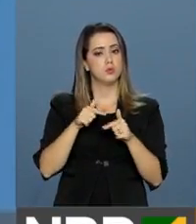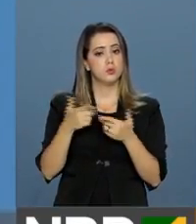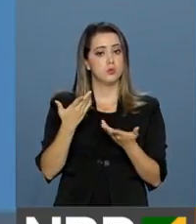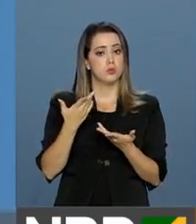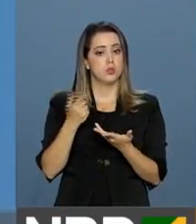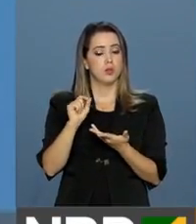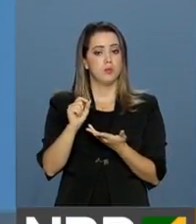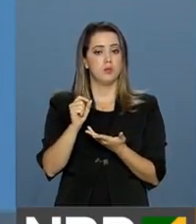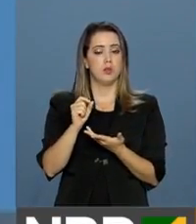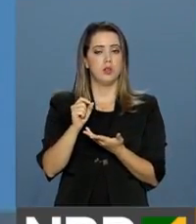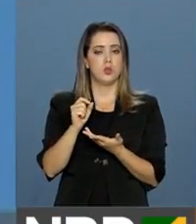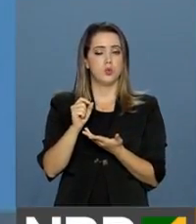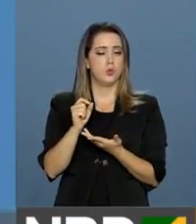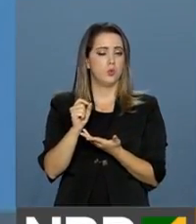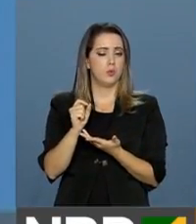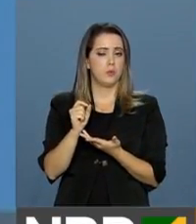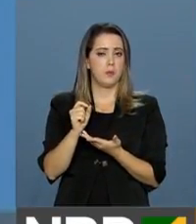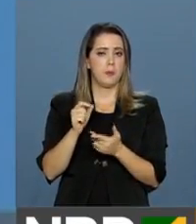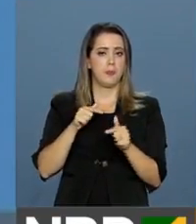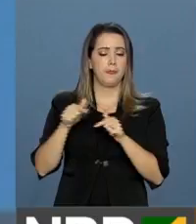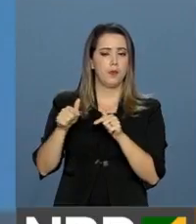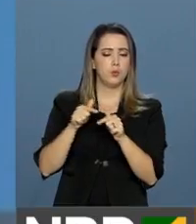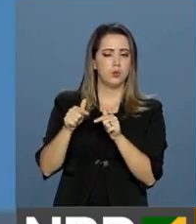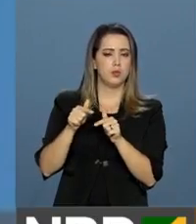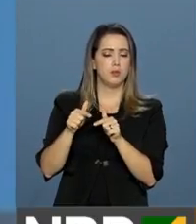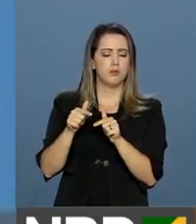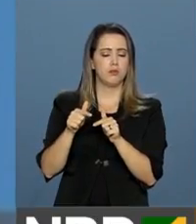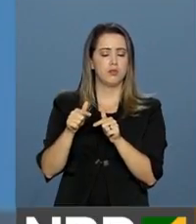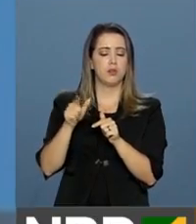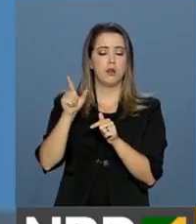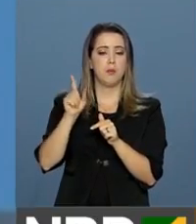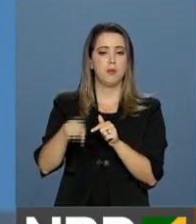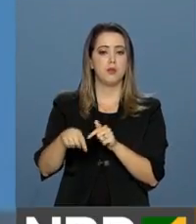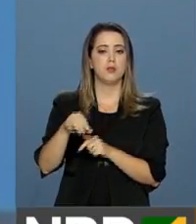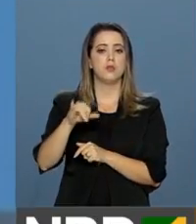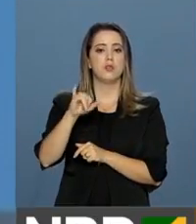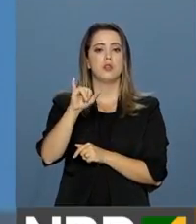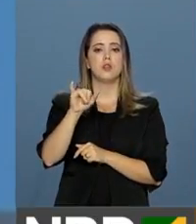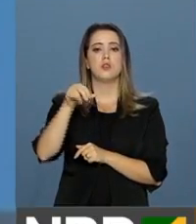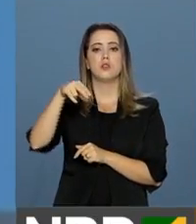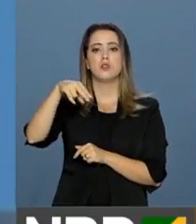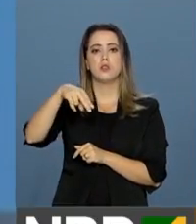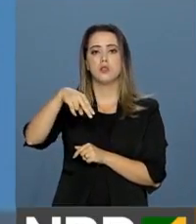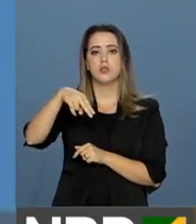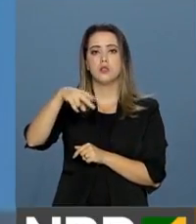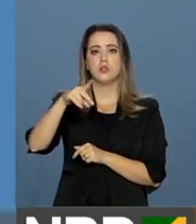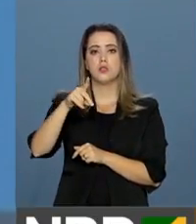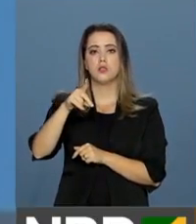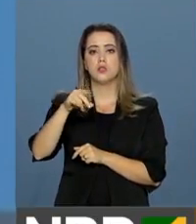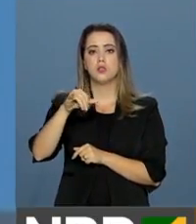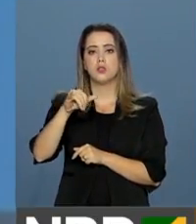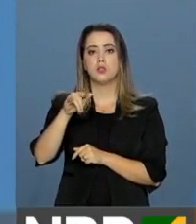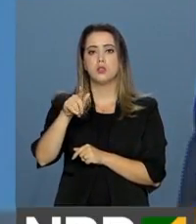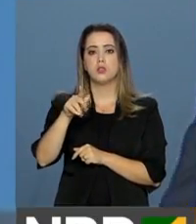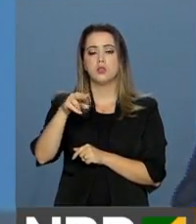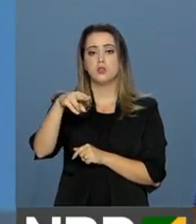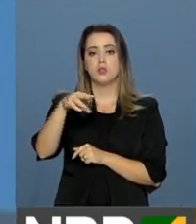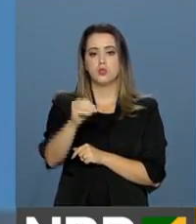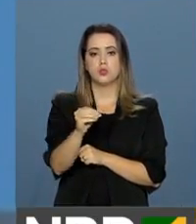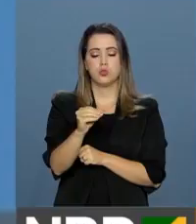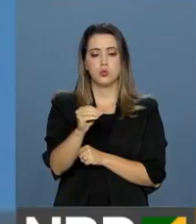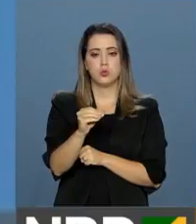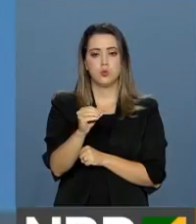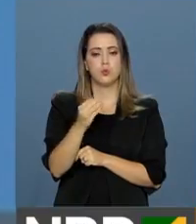presidente está bem daí o negócio é a de off mas era